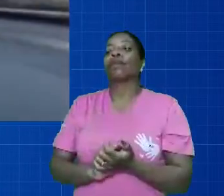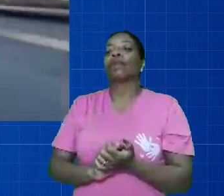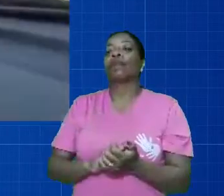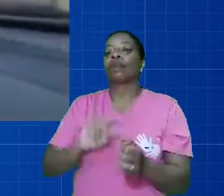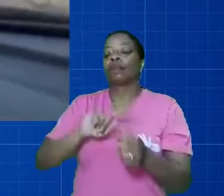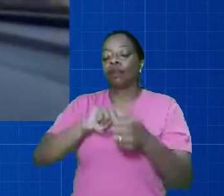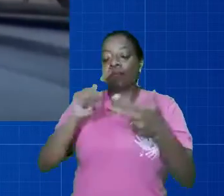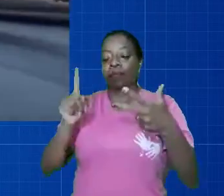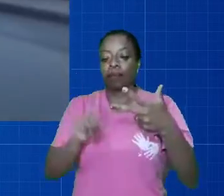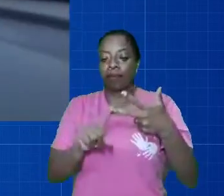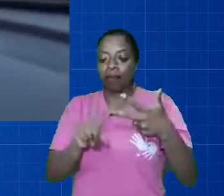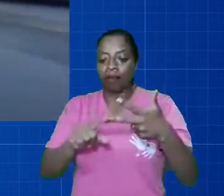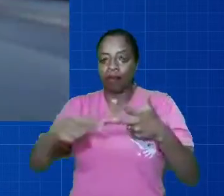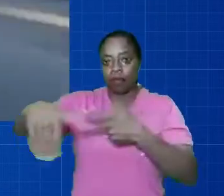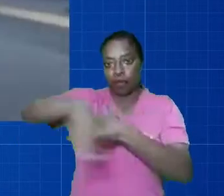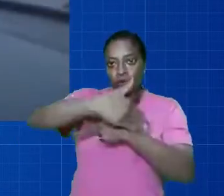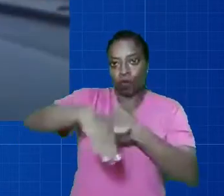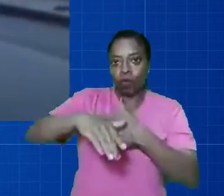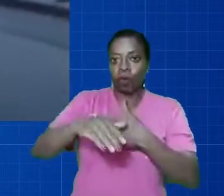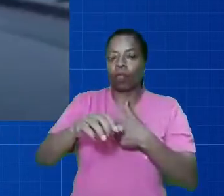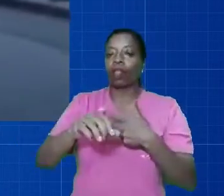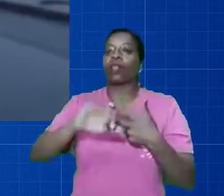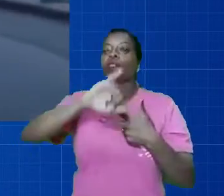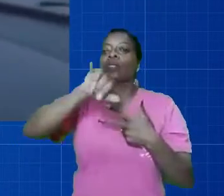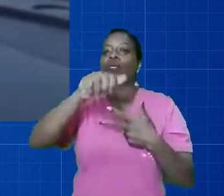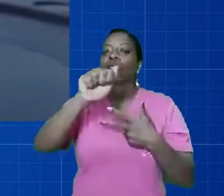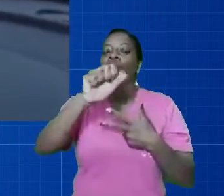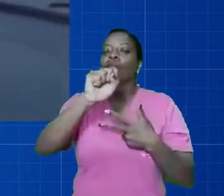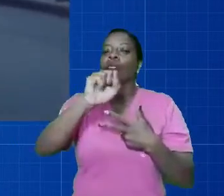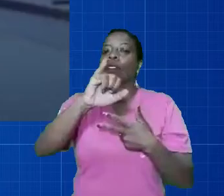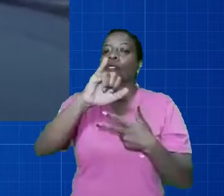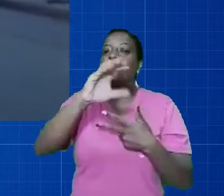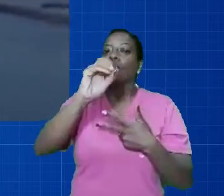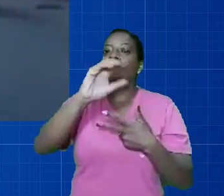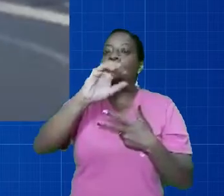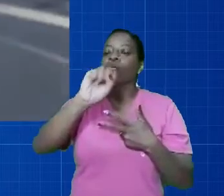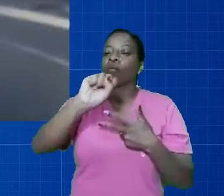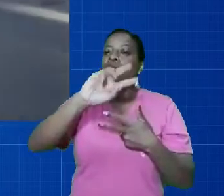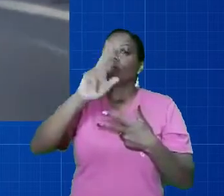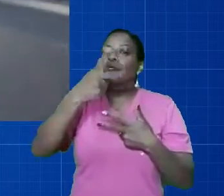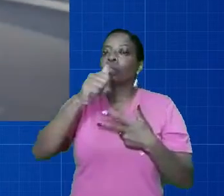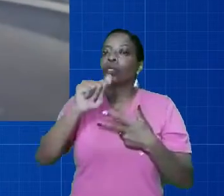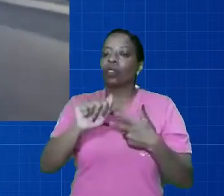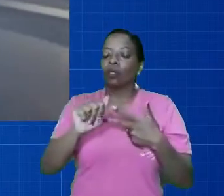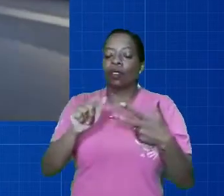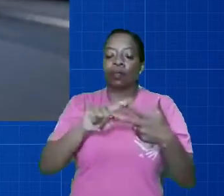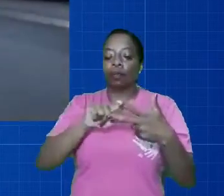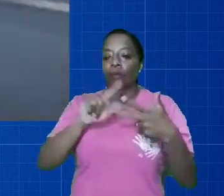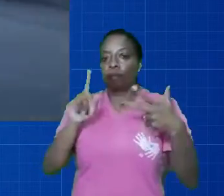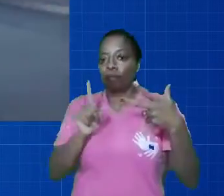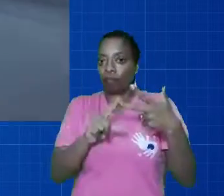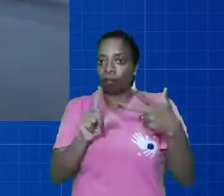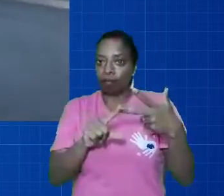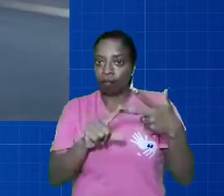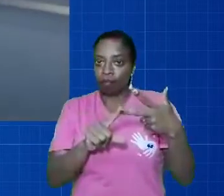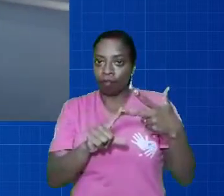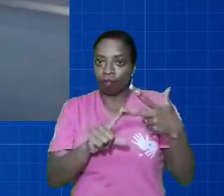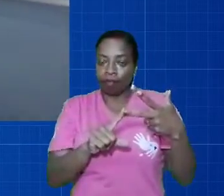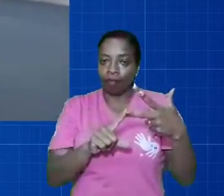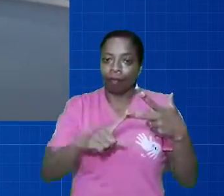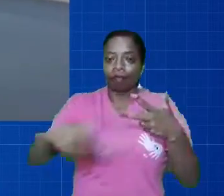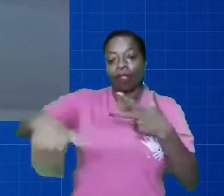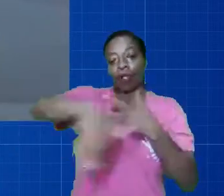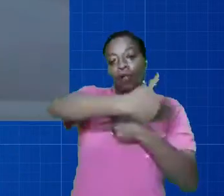rua Lourenço de Acioxa e em 2006 ela foi transferida para esse endereço aqui na Major